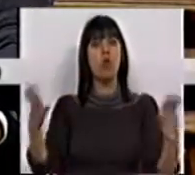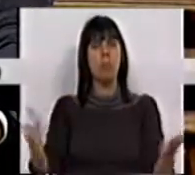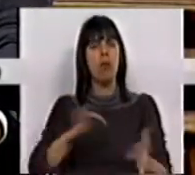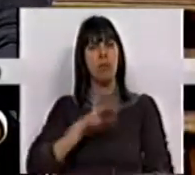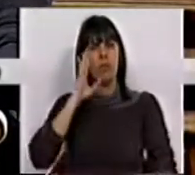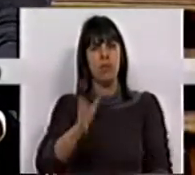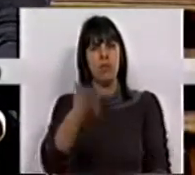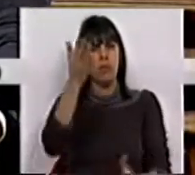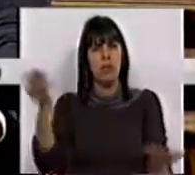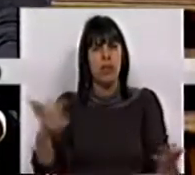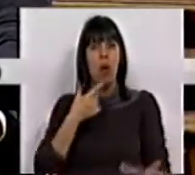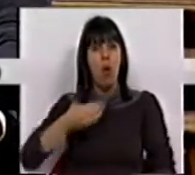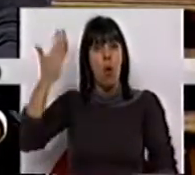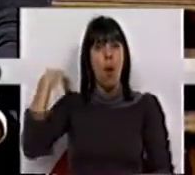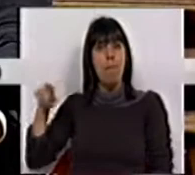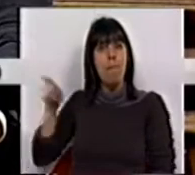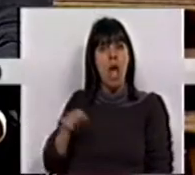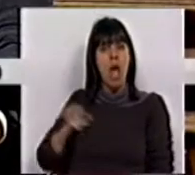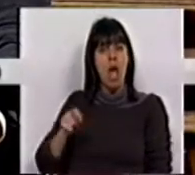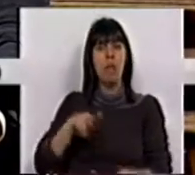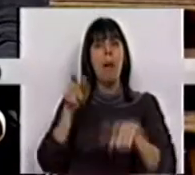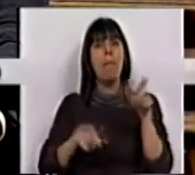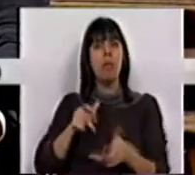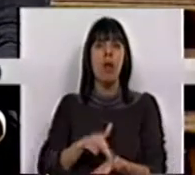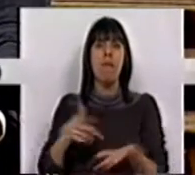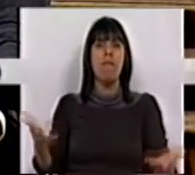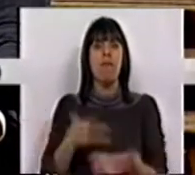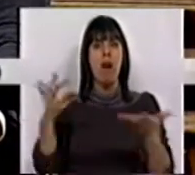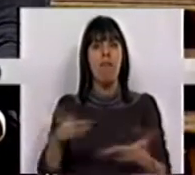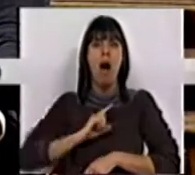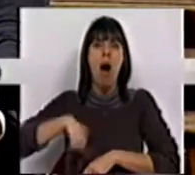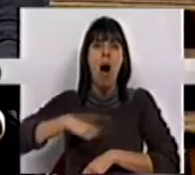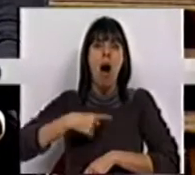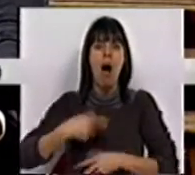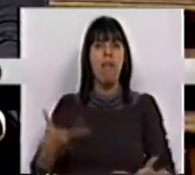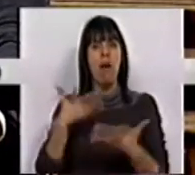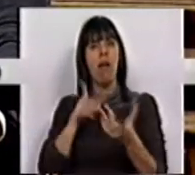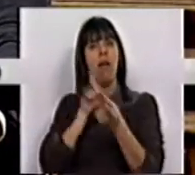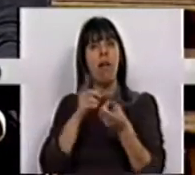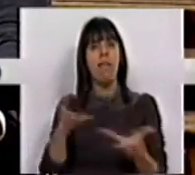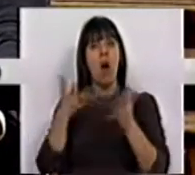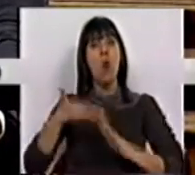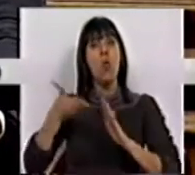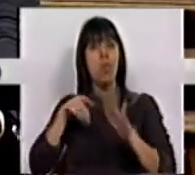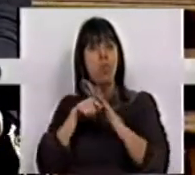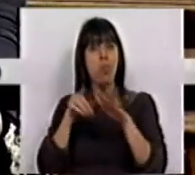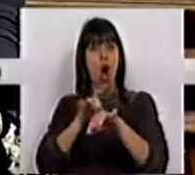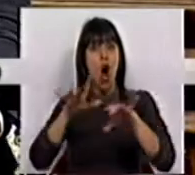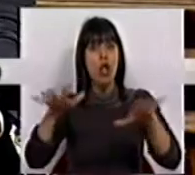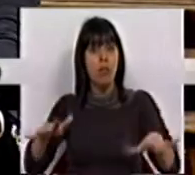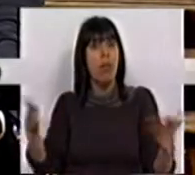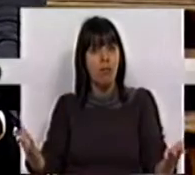e os senhores sabem. Há muitos meses que os utentes esperam várias horas para serem atendidos nas urgências